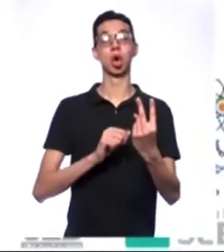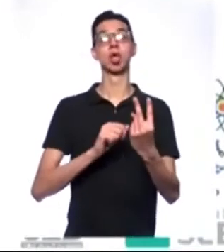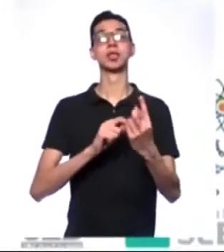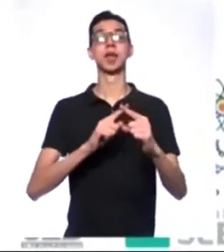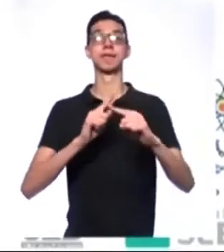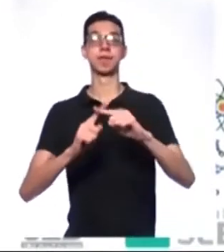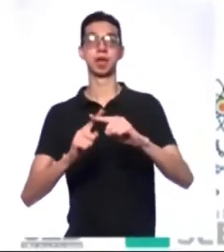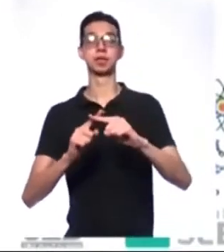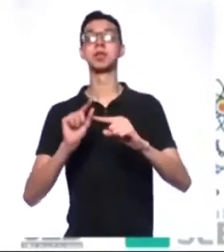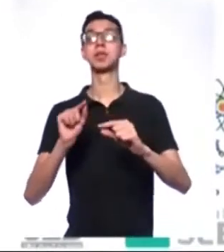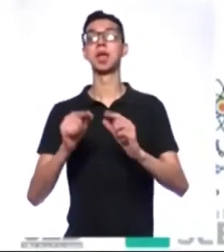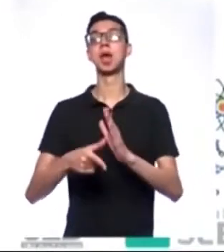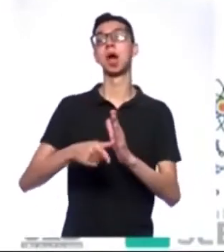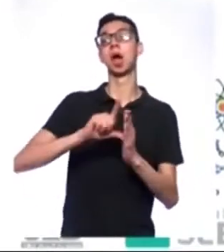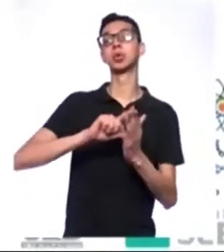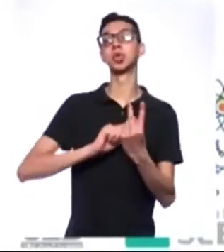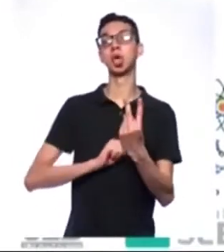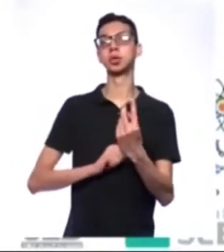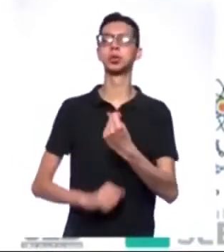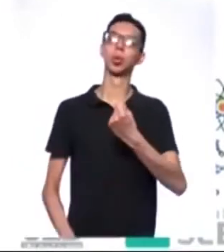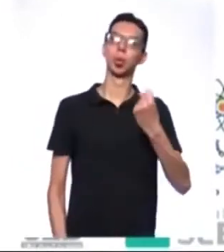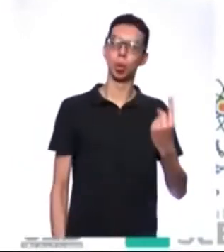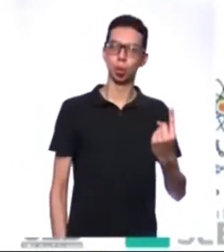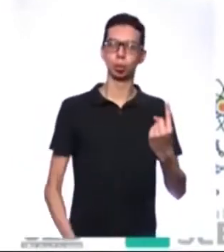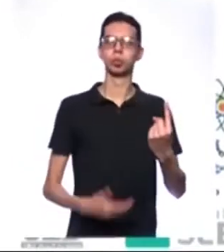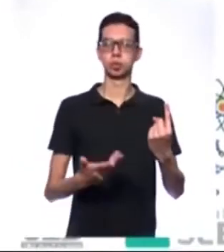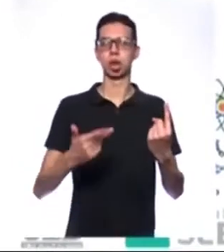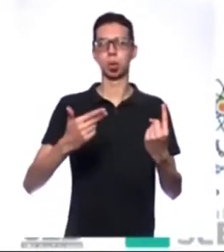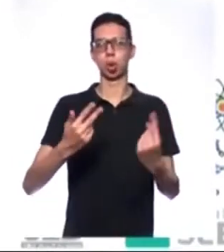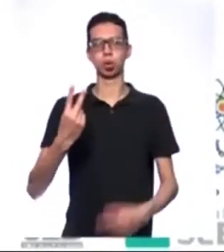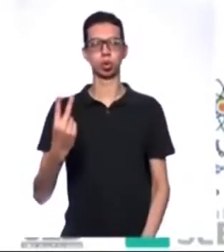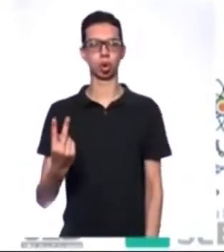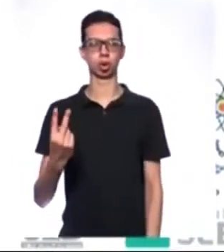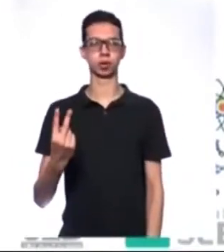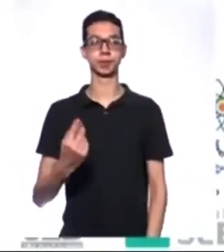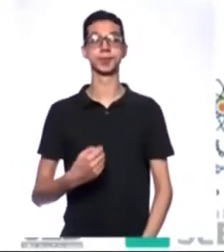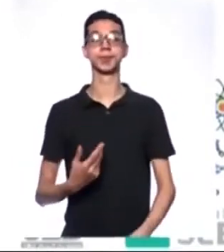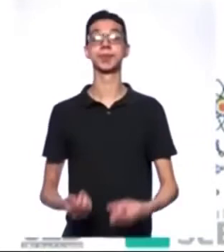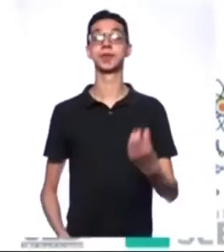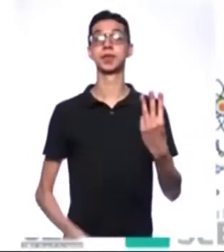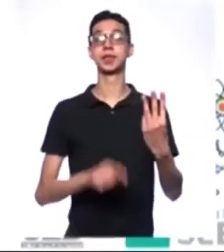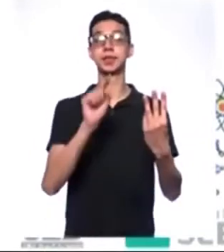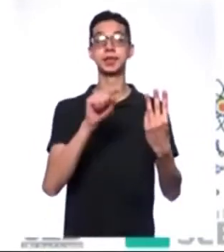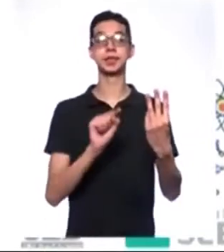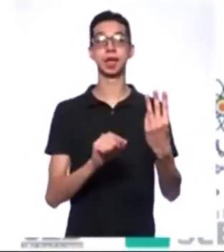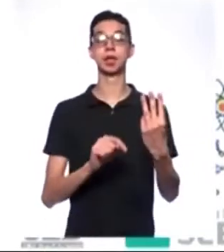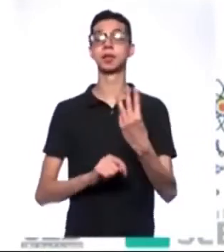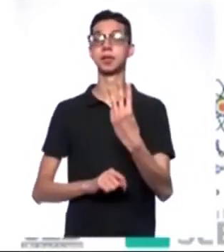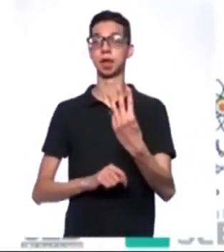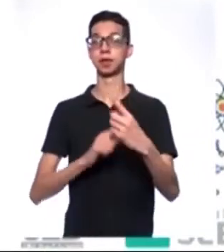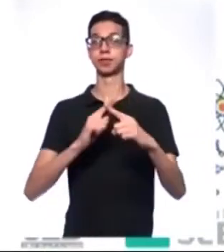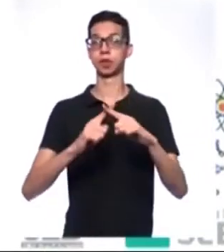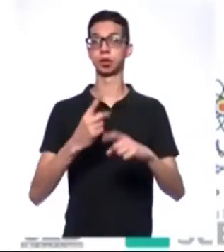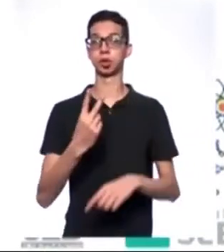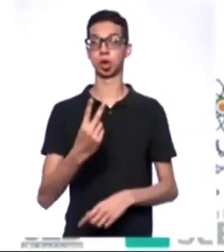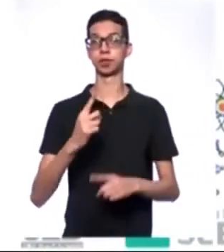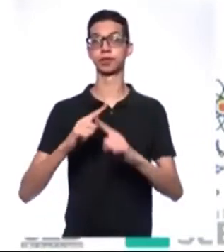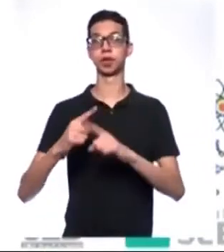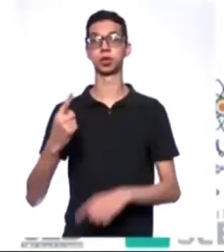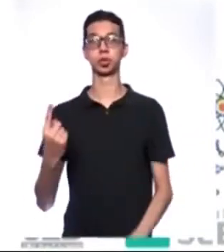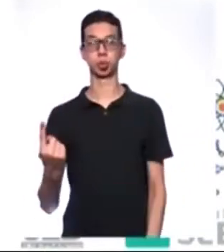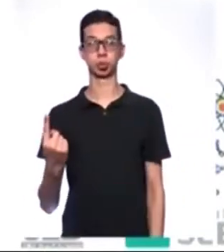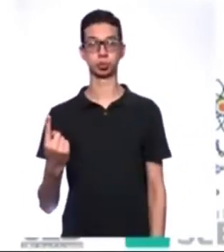da 213 fatorial é 3 x 2 x 1 Olá você multiplica